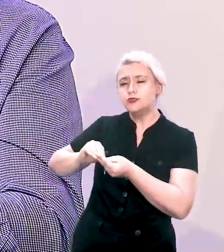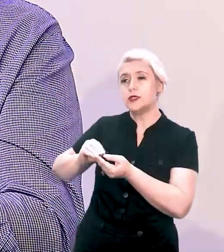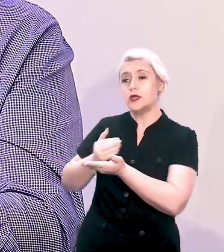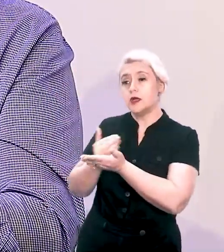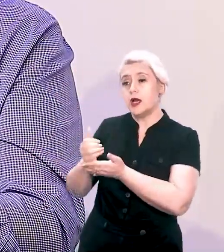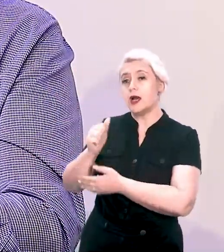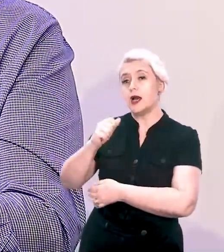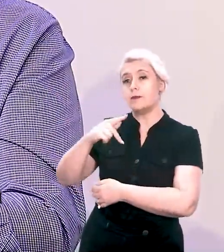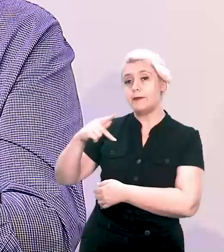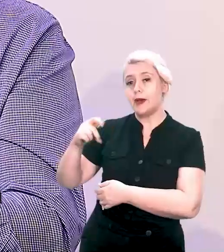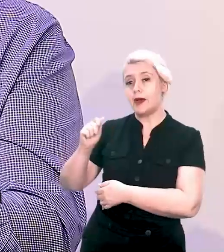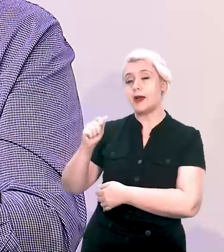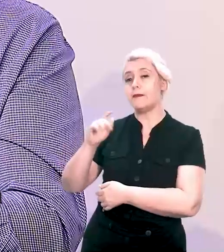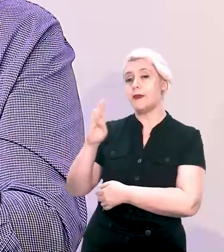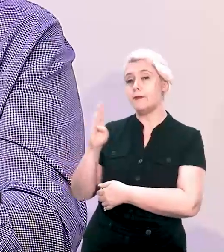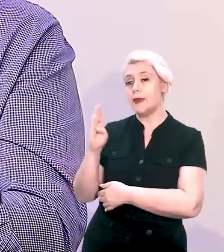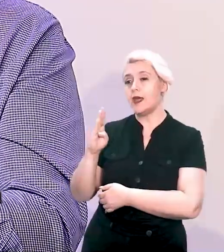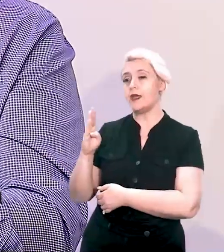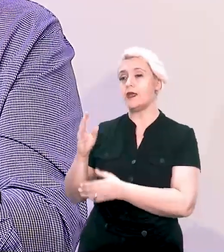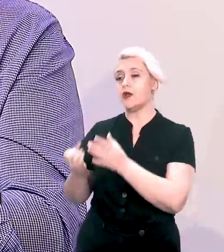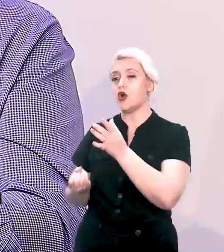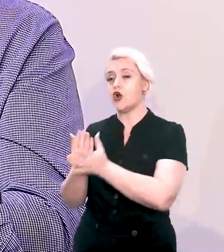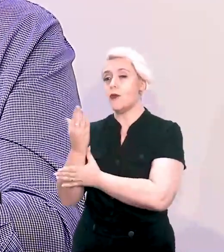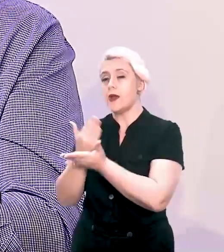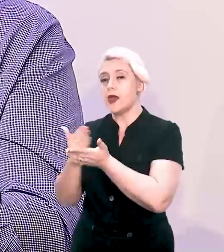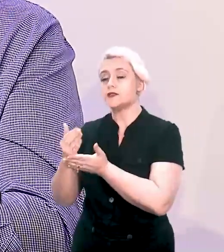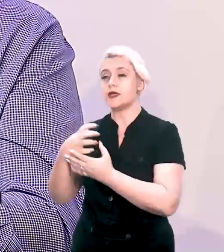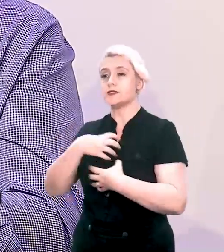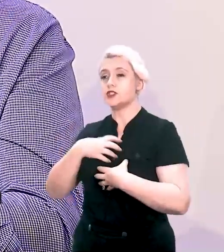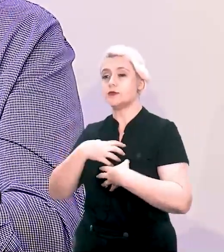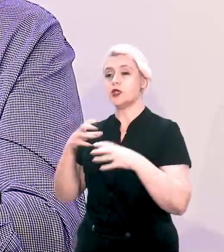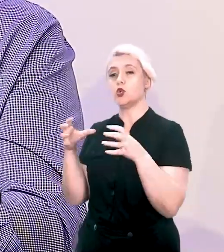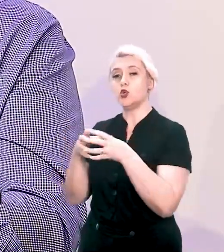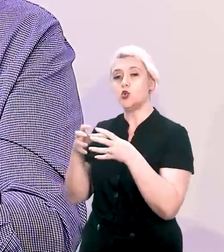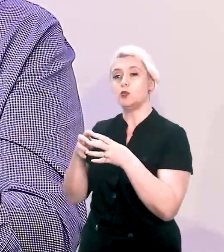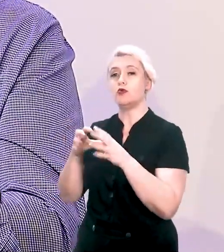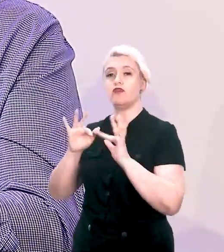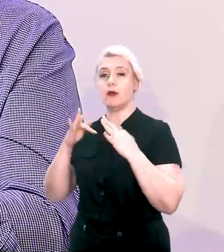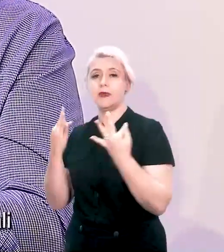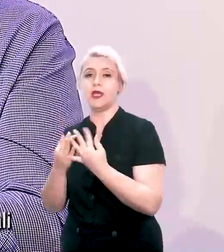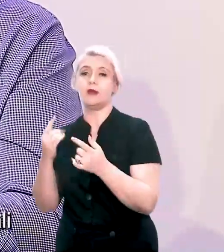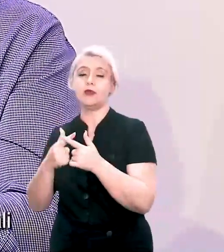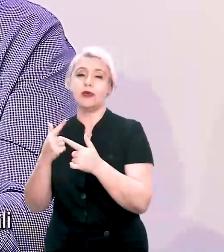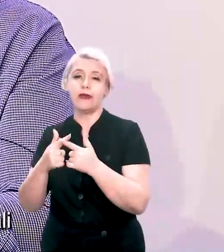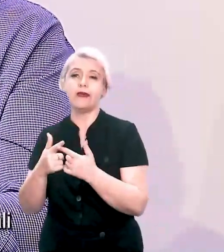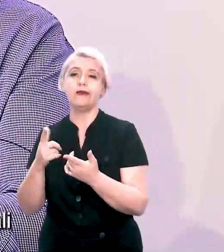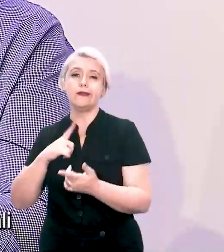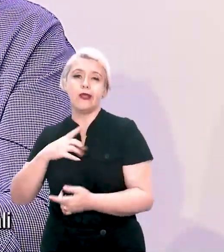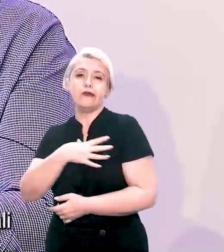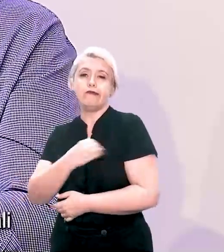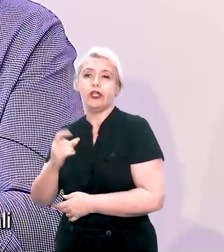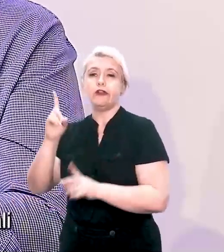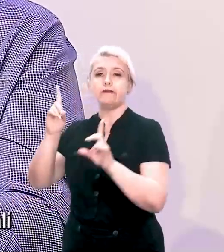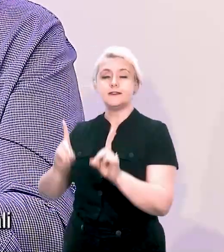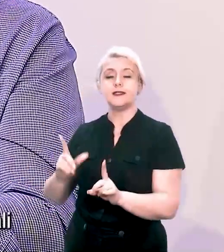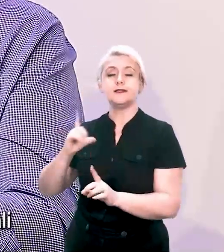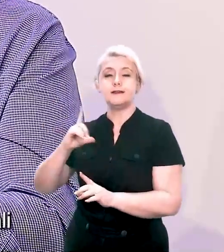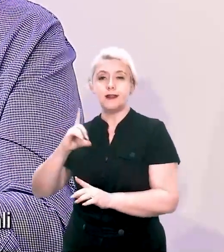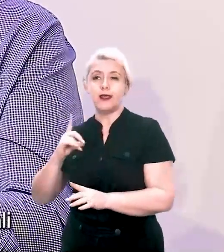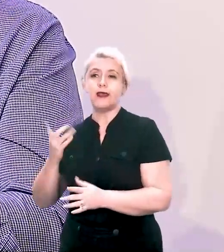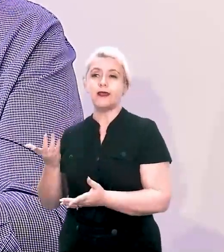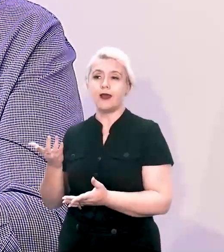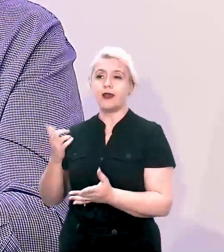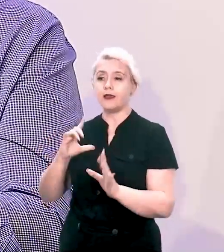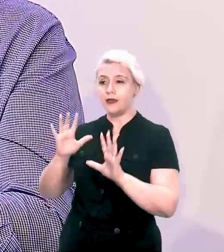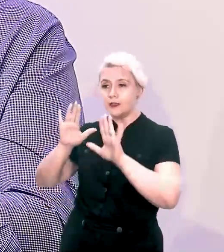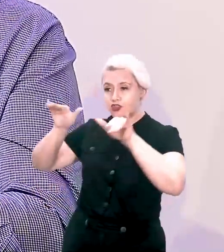partir de um sentimento ali, de um grupo de pais que se identificava porque já tinha seus filhos com deficiência e meio que se reuniram